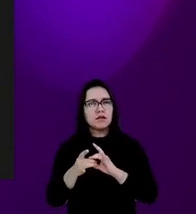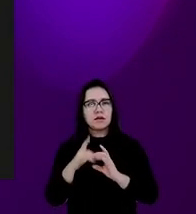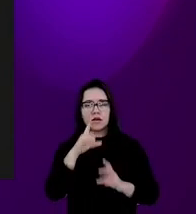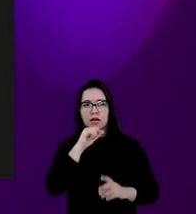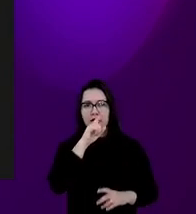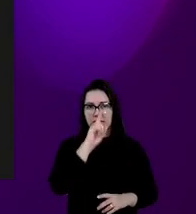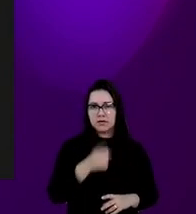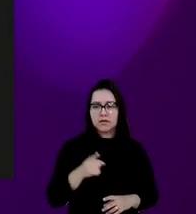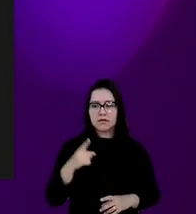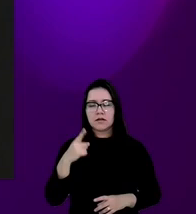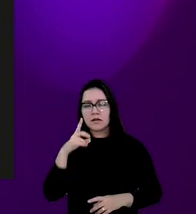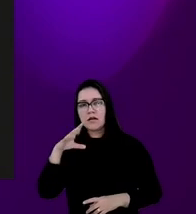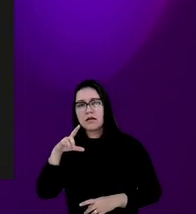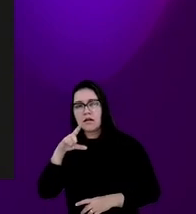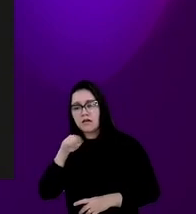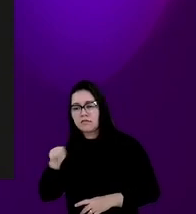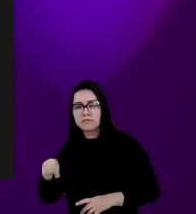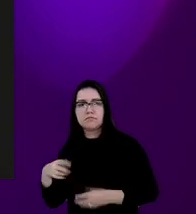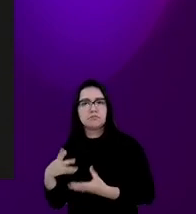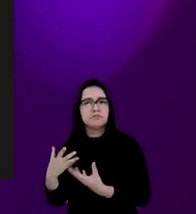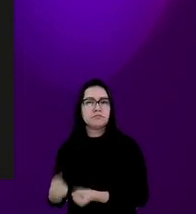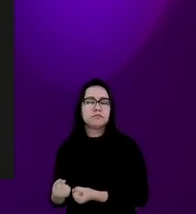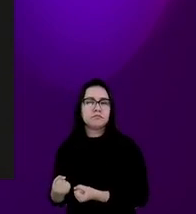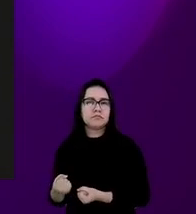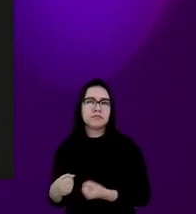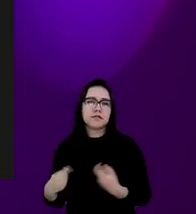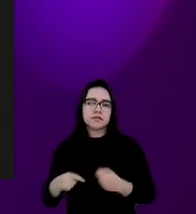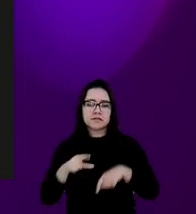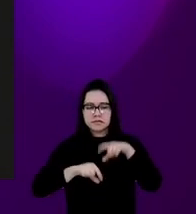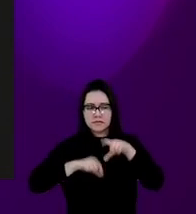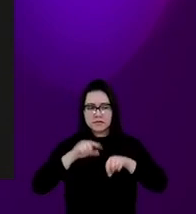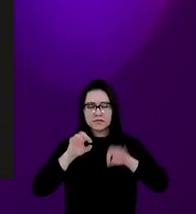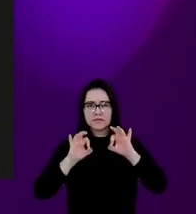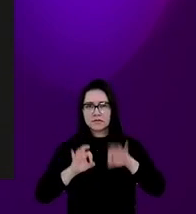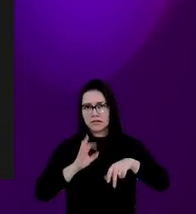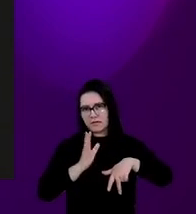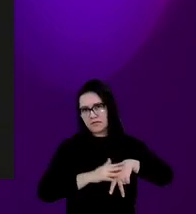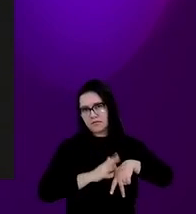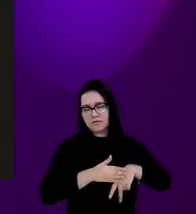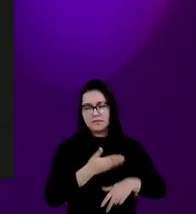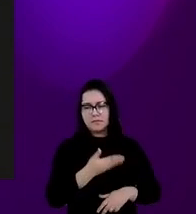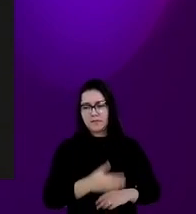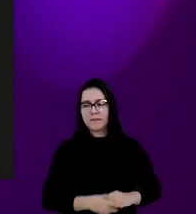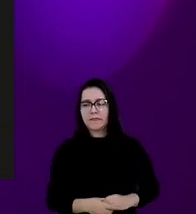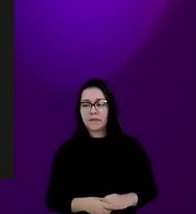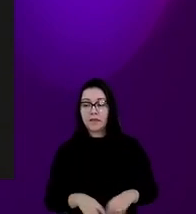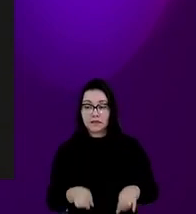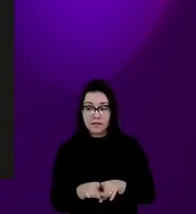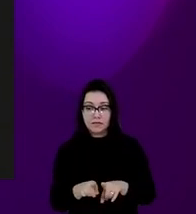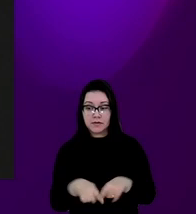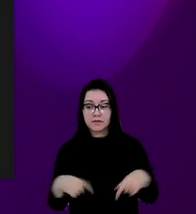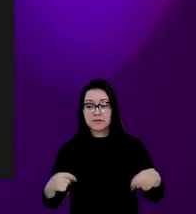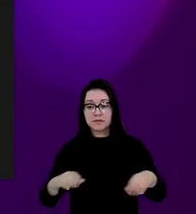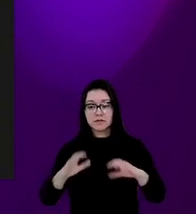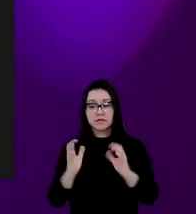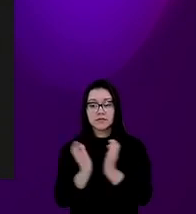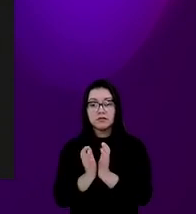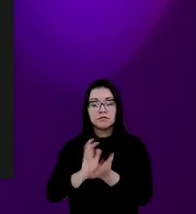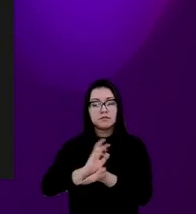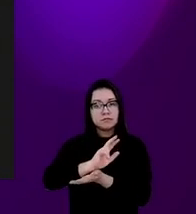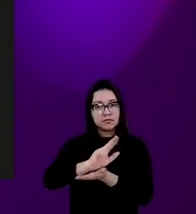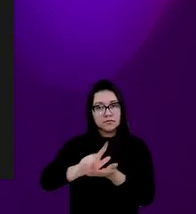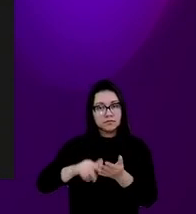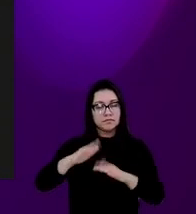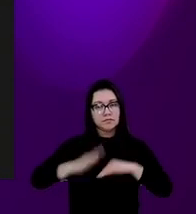quem recebe, tem que haver uma seleção adequada dos pacientes e tem que haver uma equipe